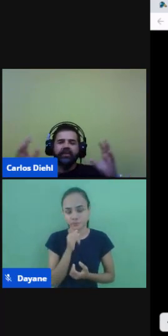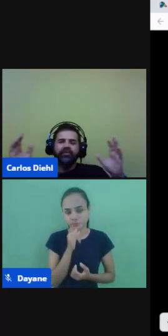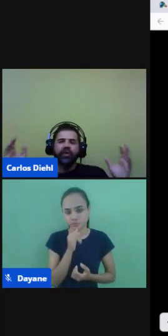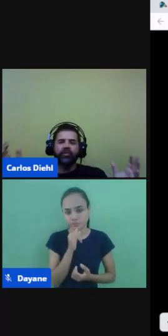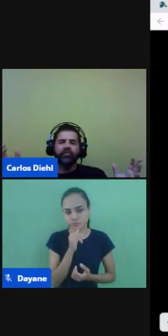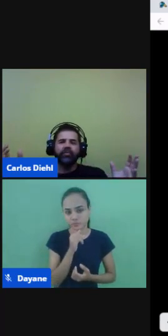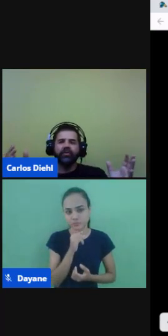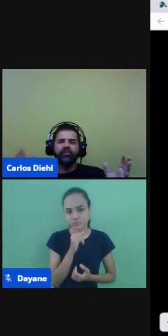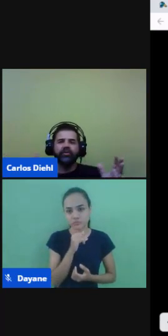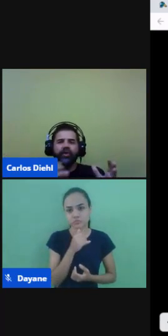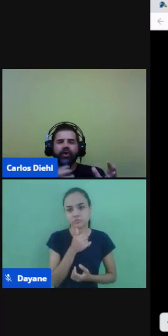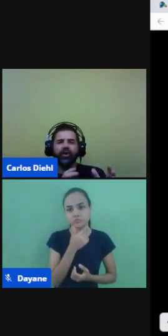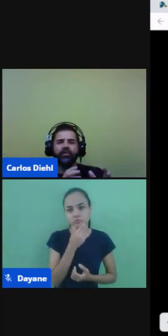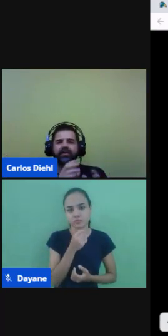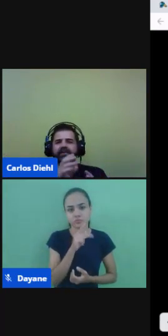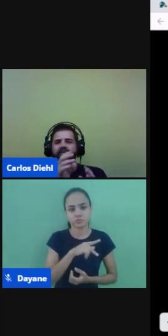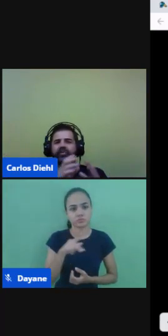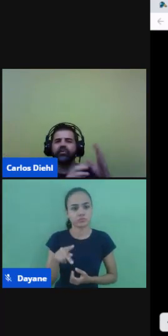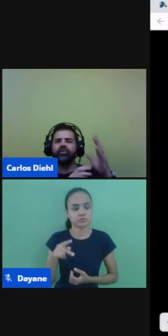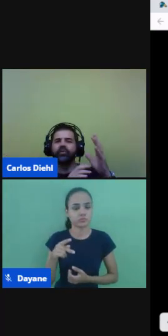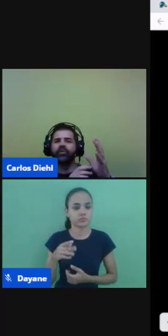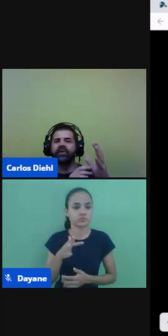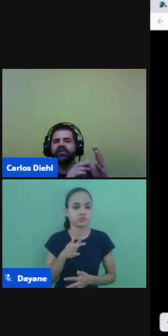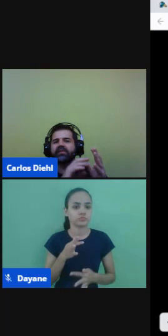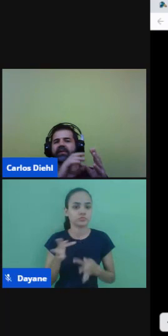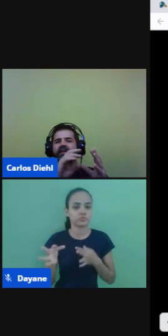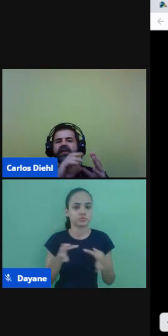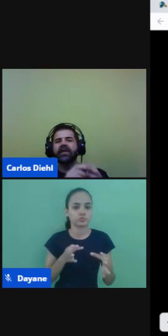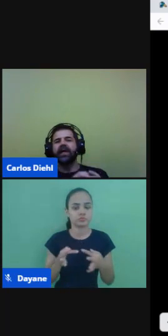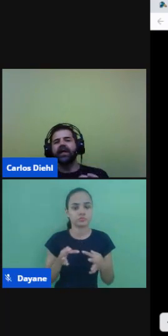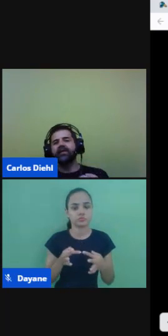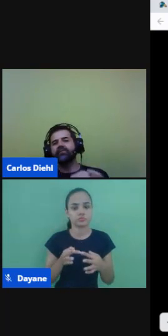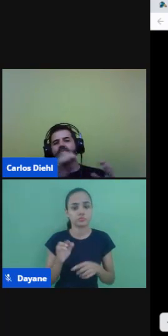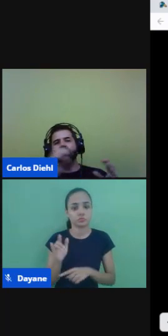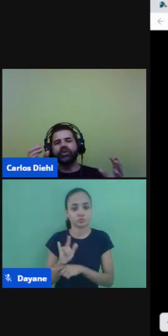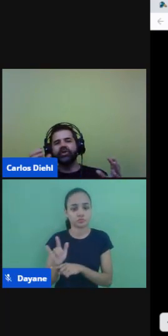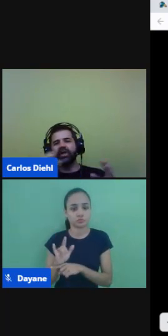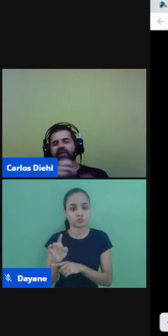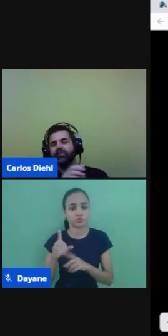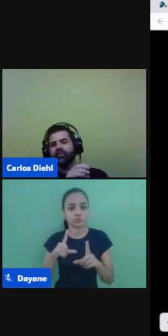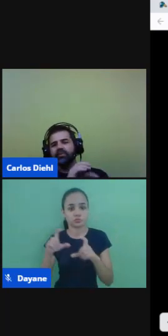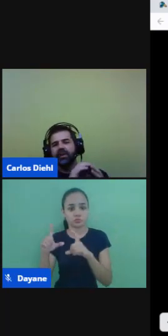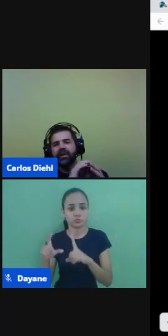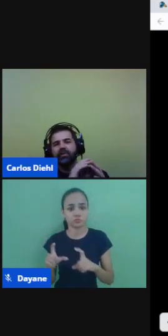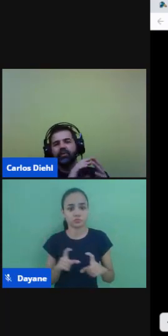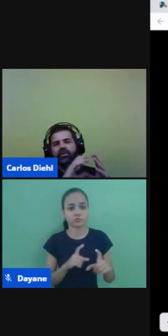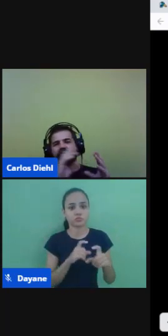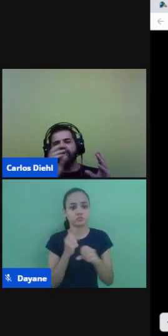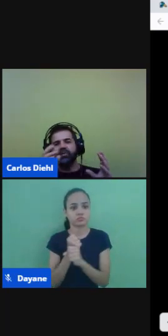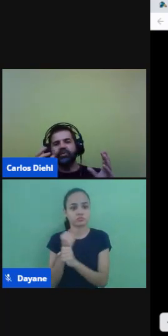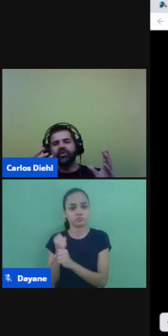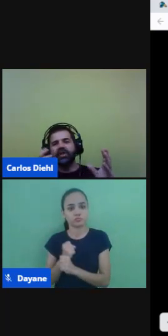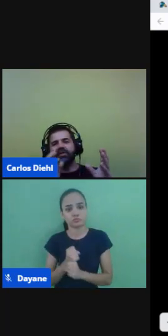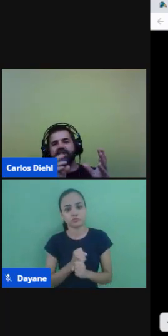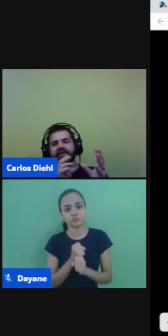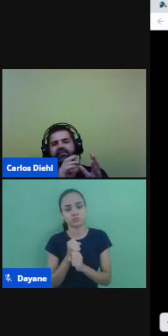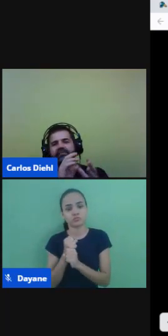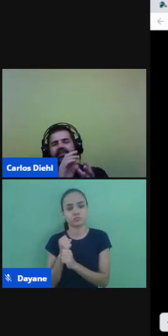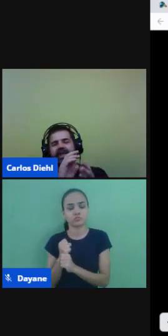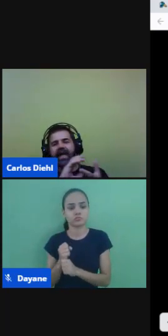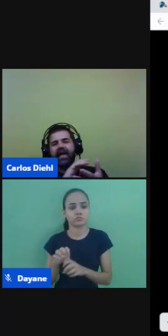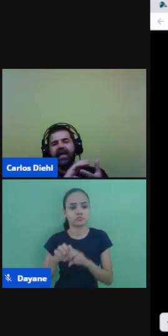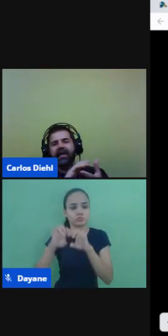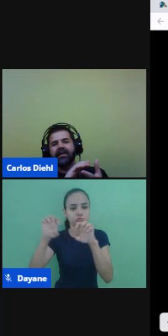um documentário só com fotos de obras, estruturas do cotidiano, coisas do cotidiano que